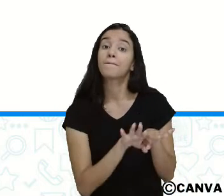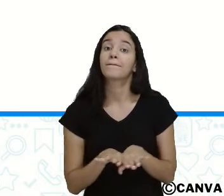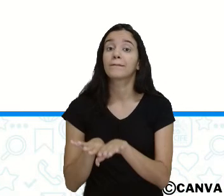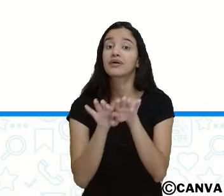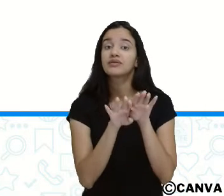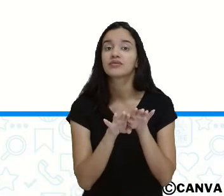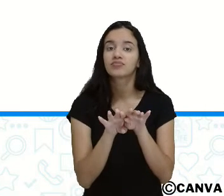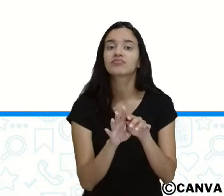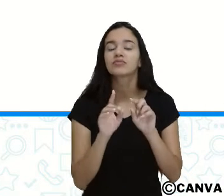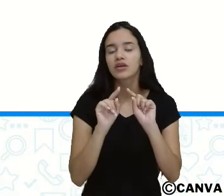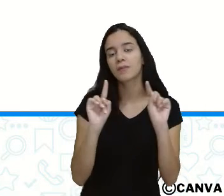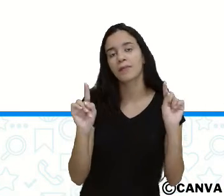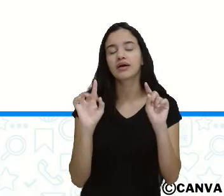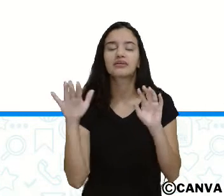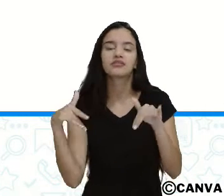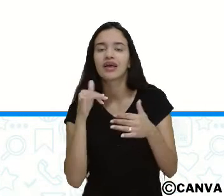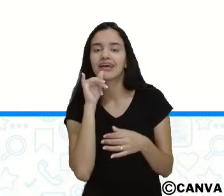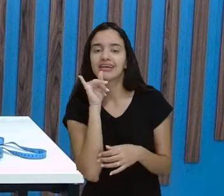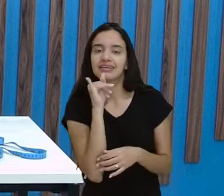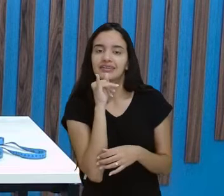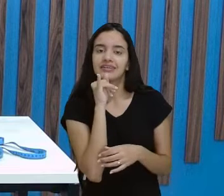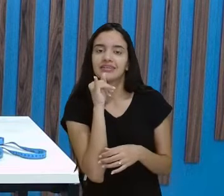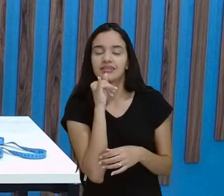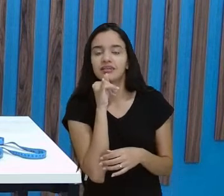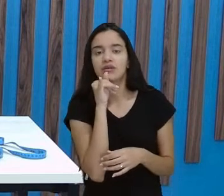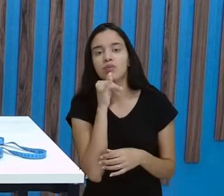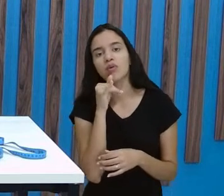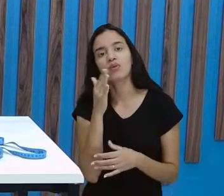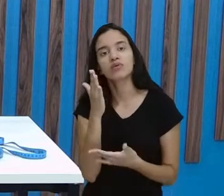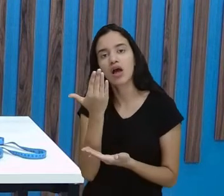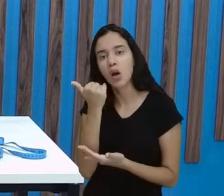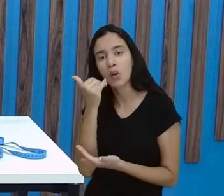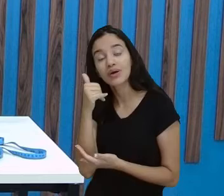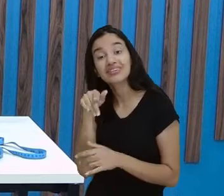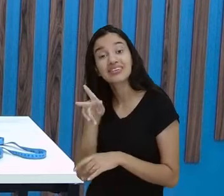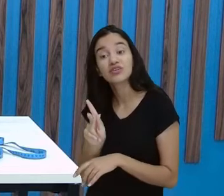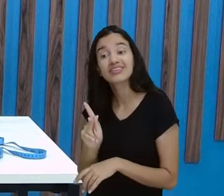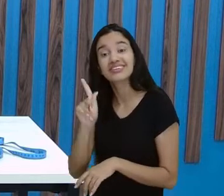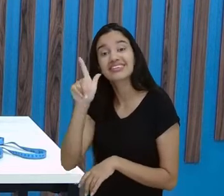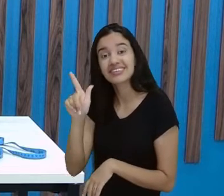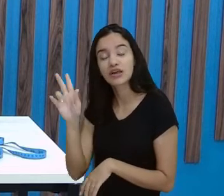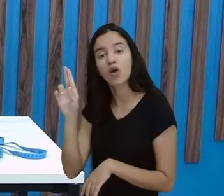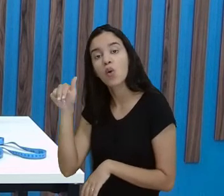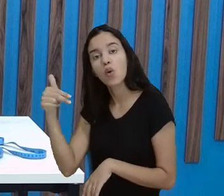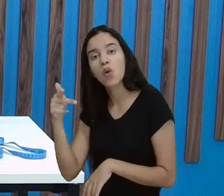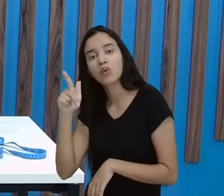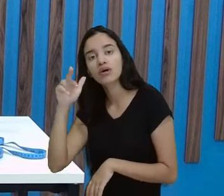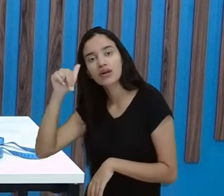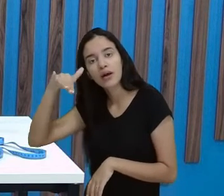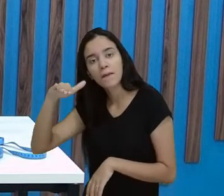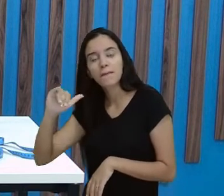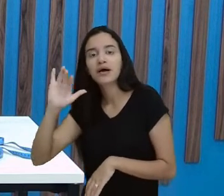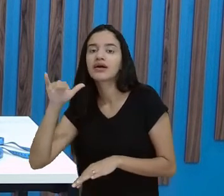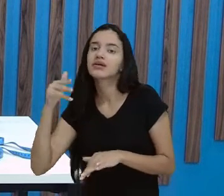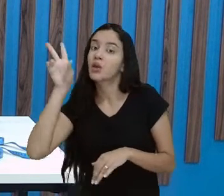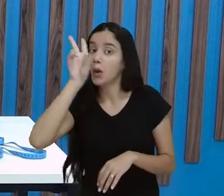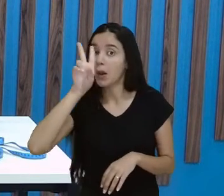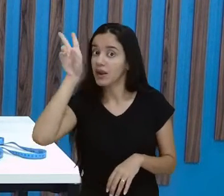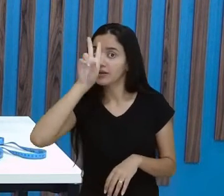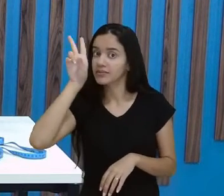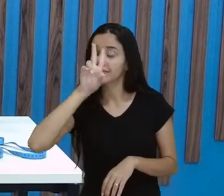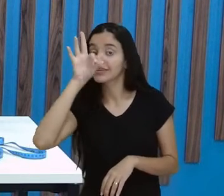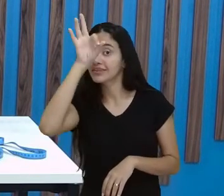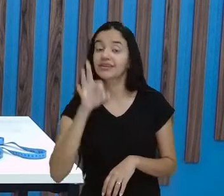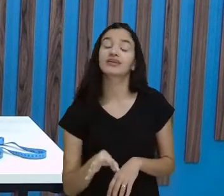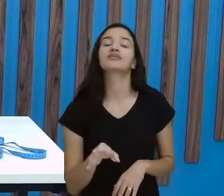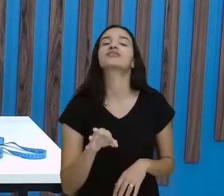padronizadas. Quando a gente está falando da massa, a gente está utilizando o quilograma ou a grama. Então, lembrem disso, tá